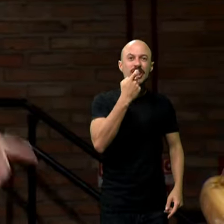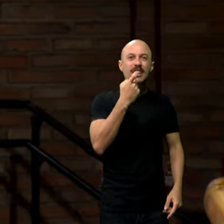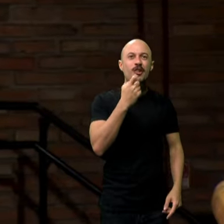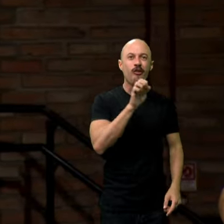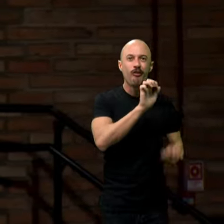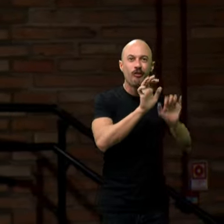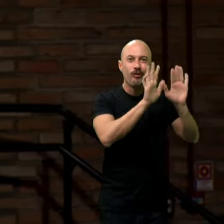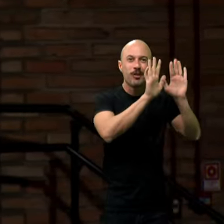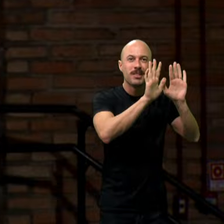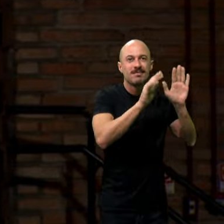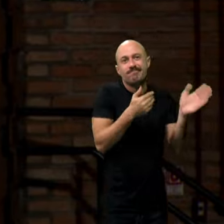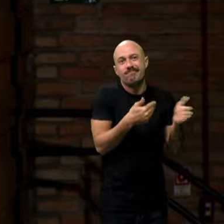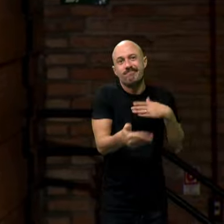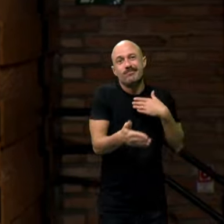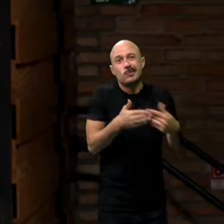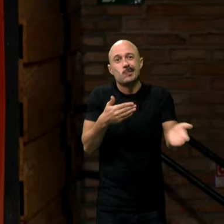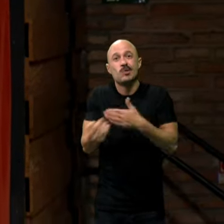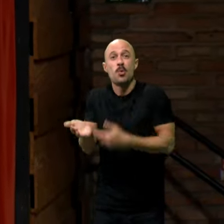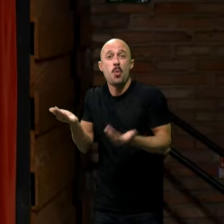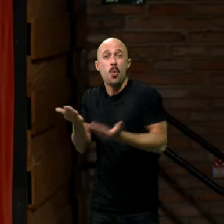Porque muitos dias ia sem esse cheiro.